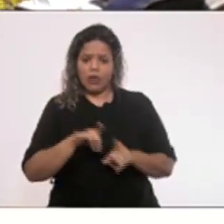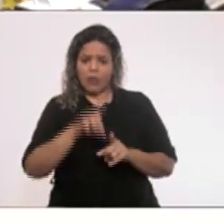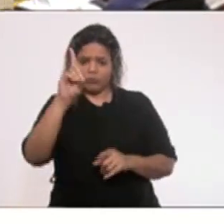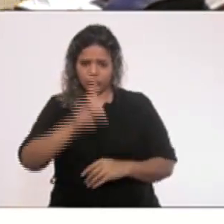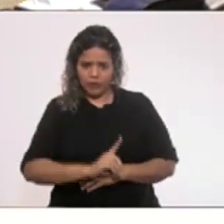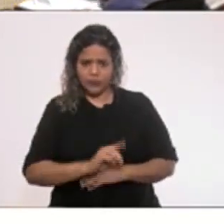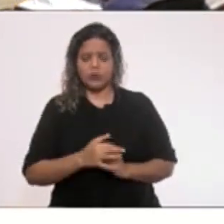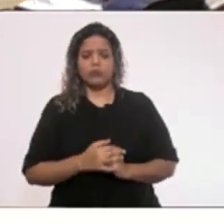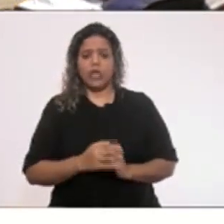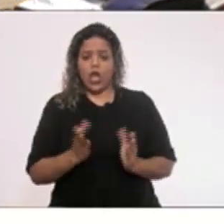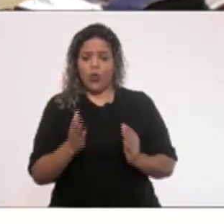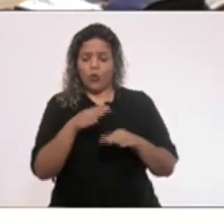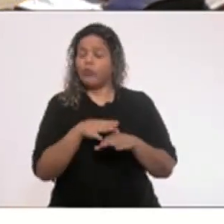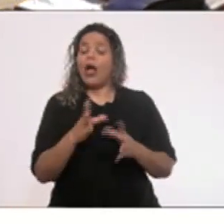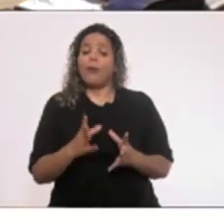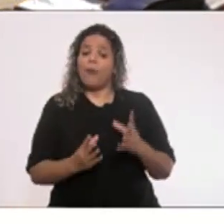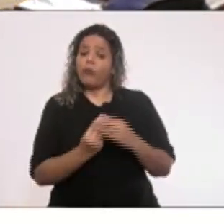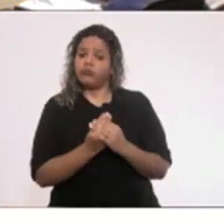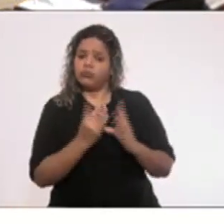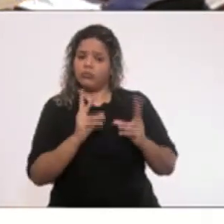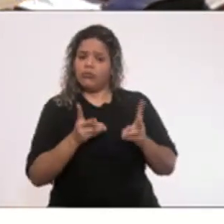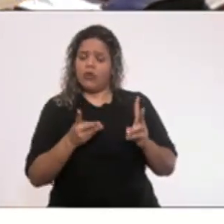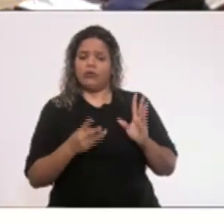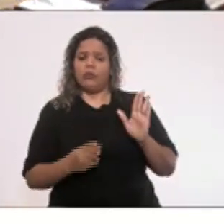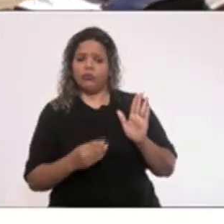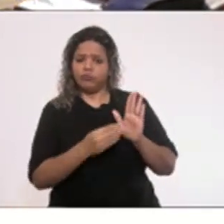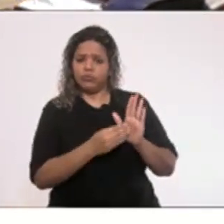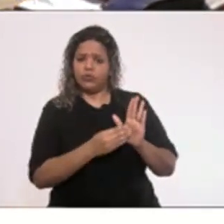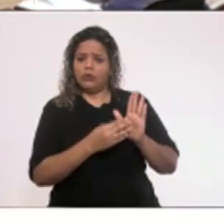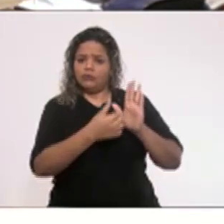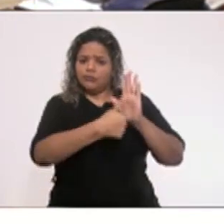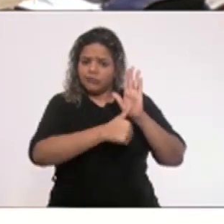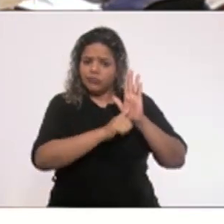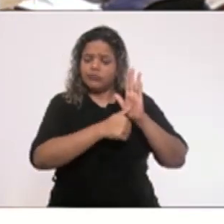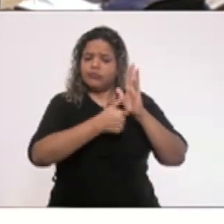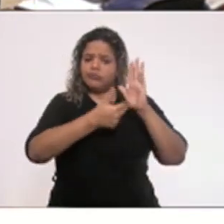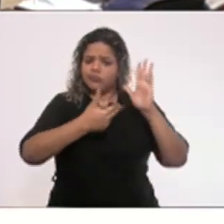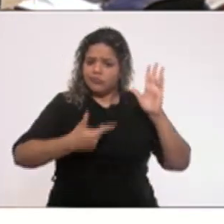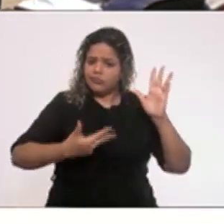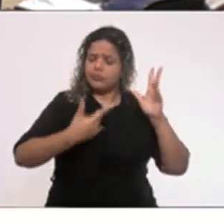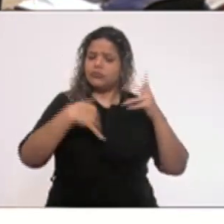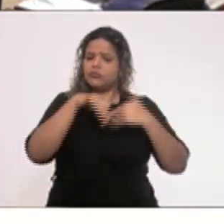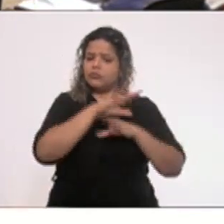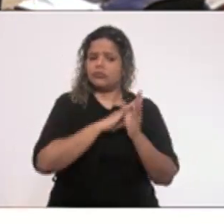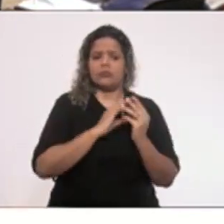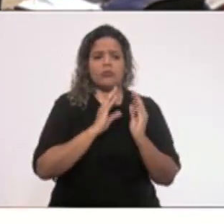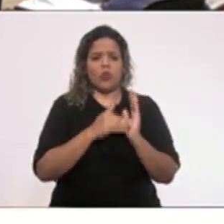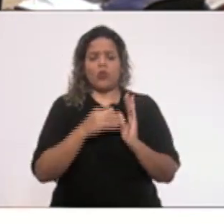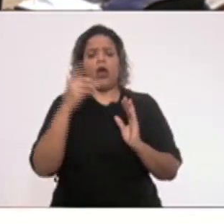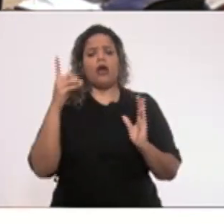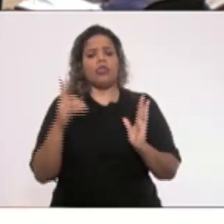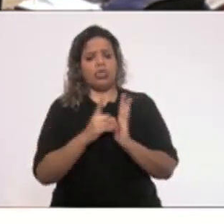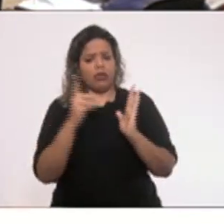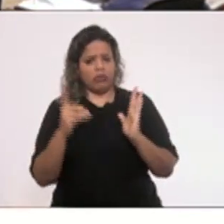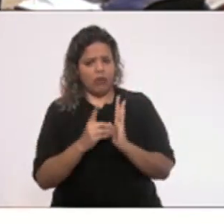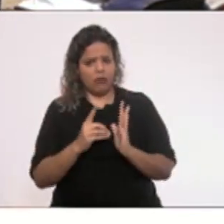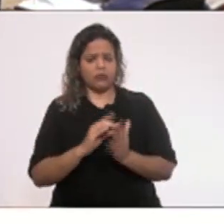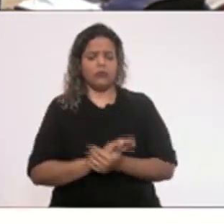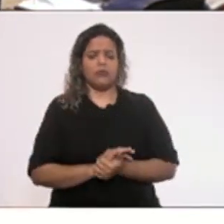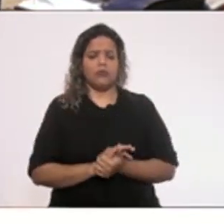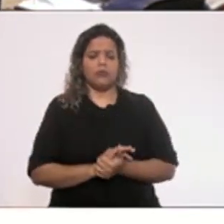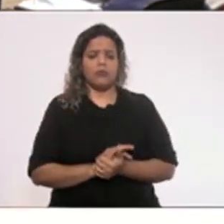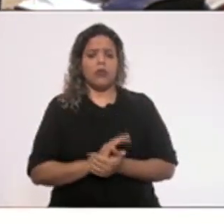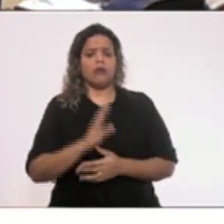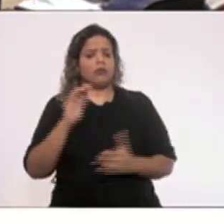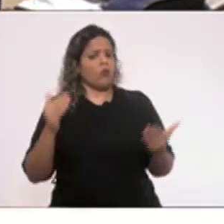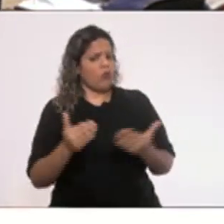com deficiência a inclusão da sua condição nos documentos de identificação expedidos pelo Departamento de Trânsito, DETRAN,